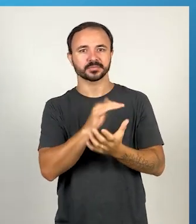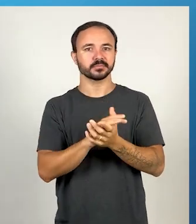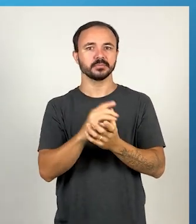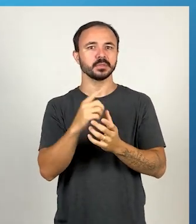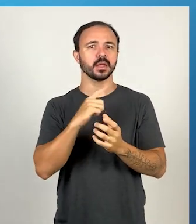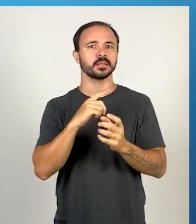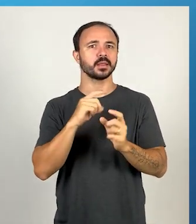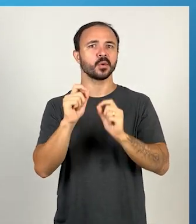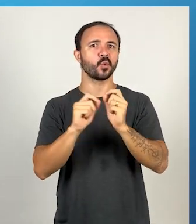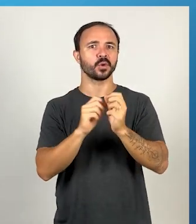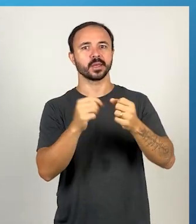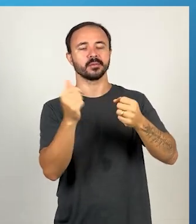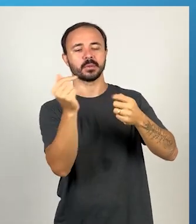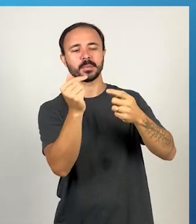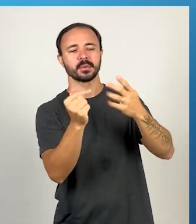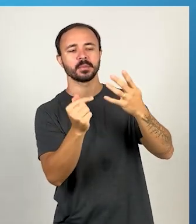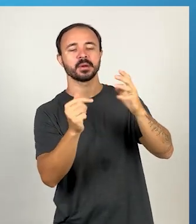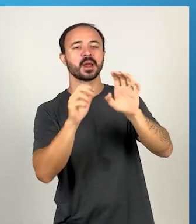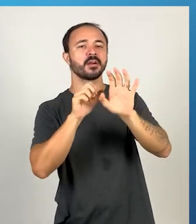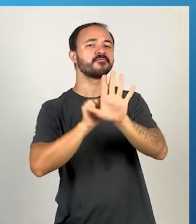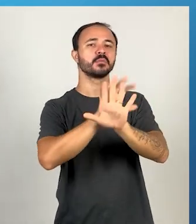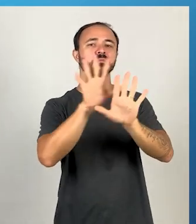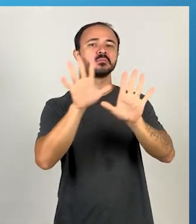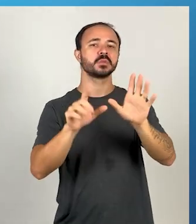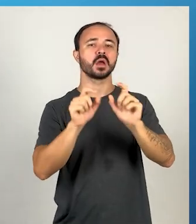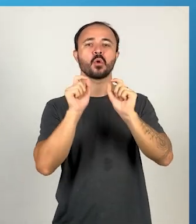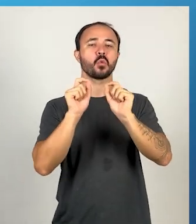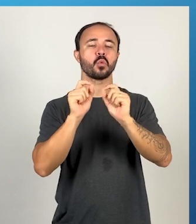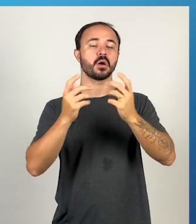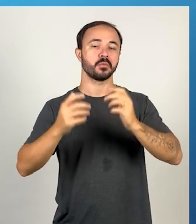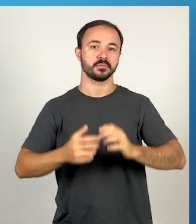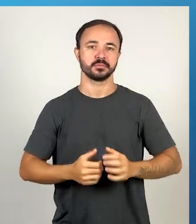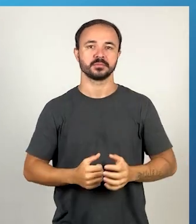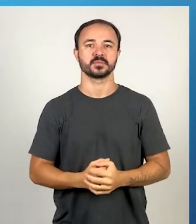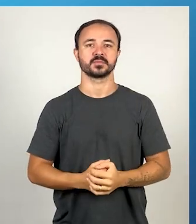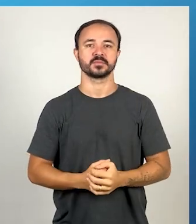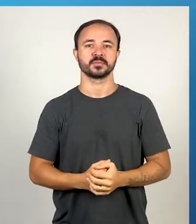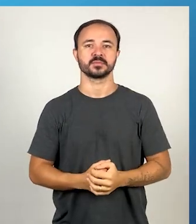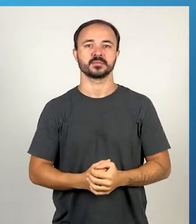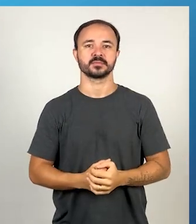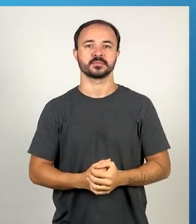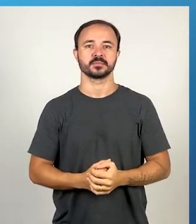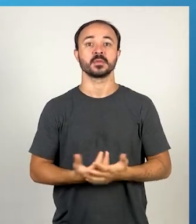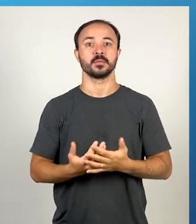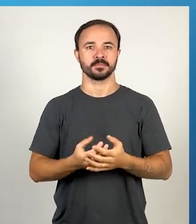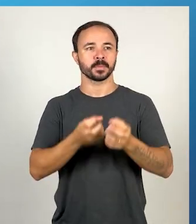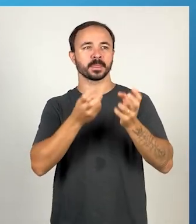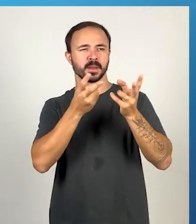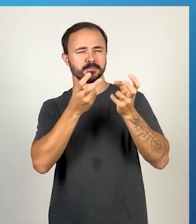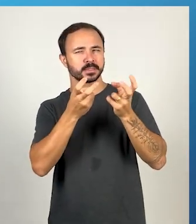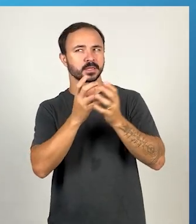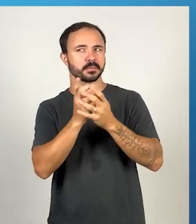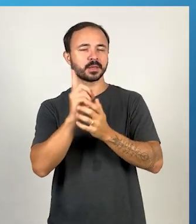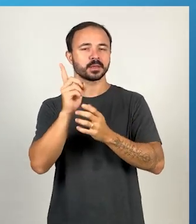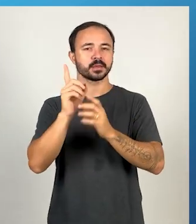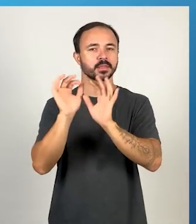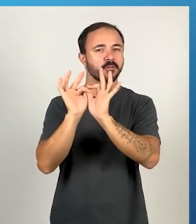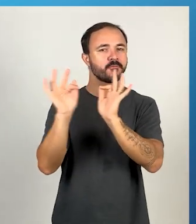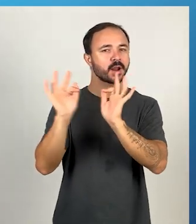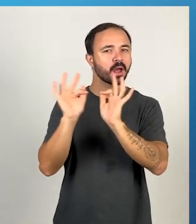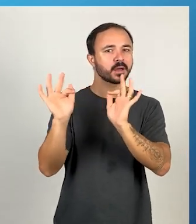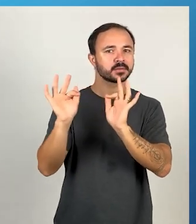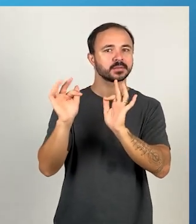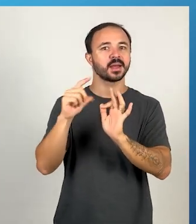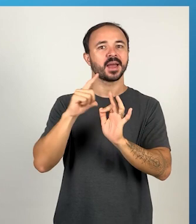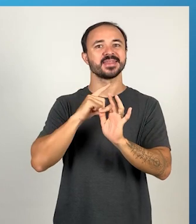chamada hipérbato, silepse, anacoluto, pleonasmo. Se observarmos bem, nessa frase nós temos